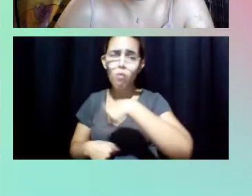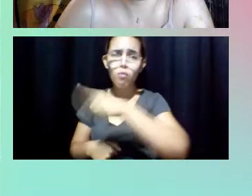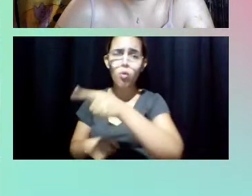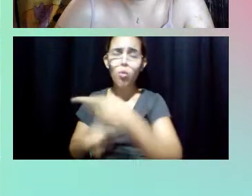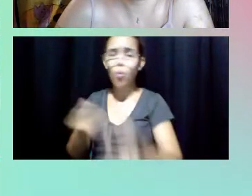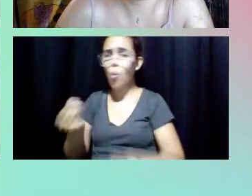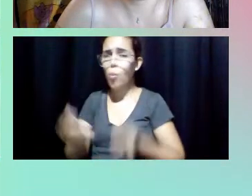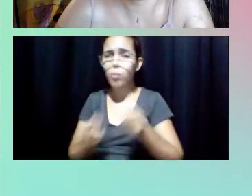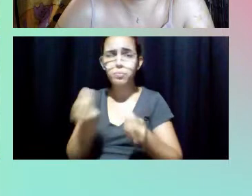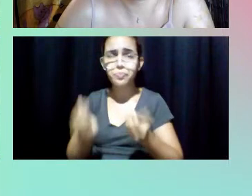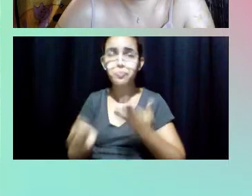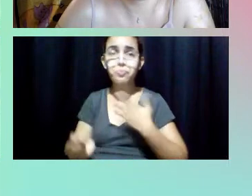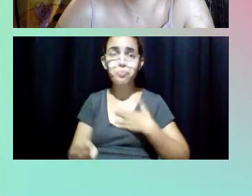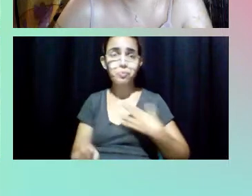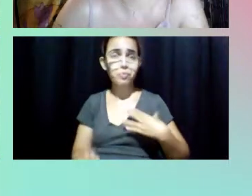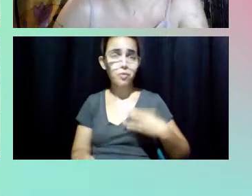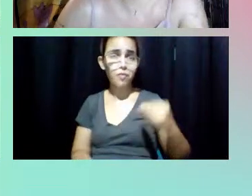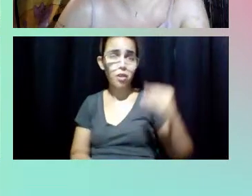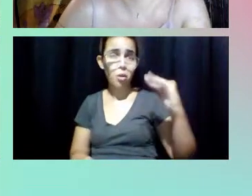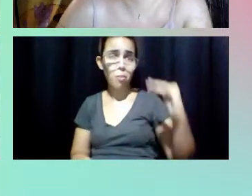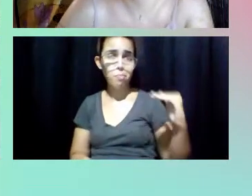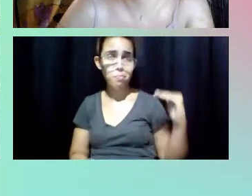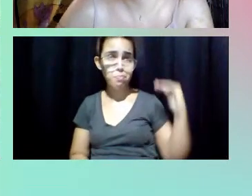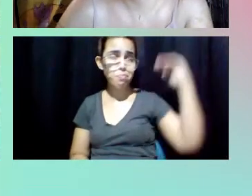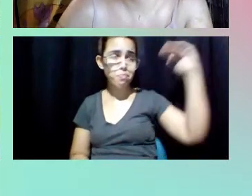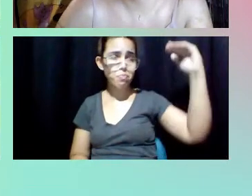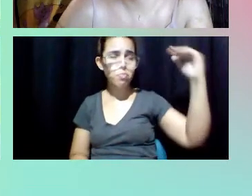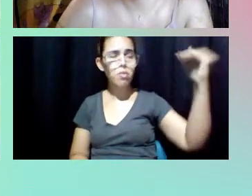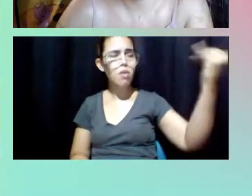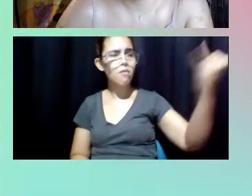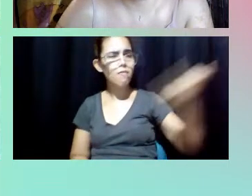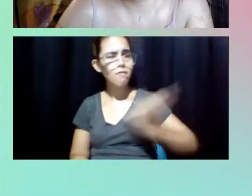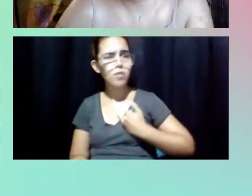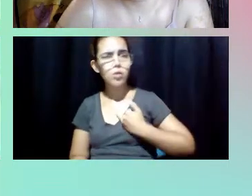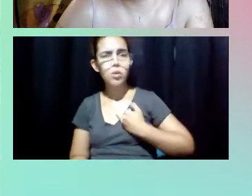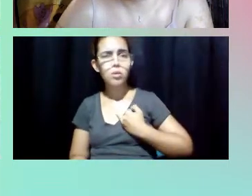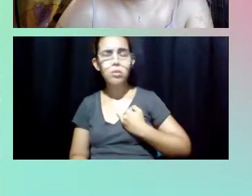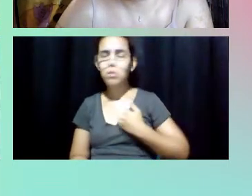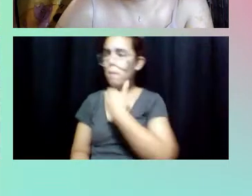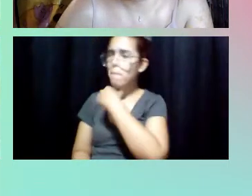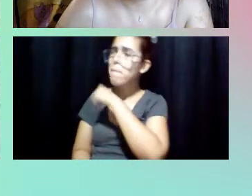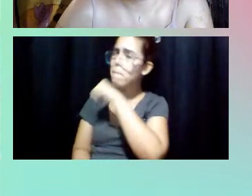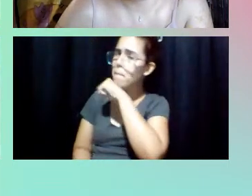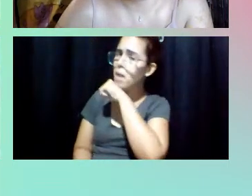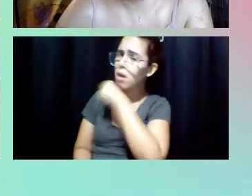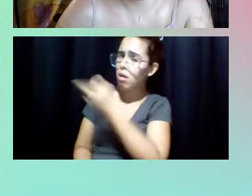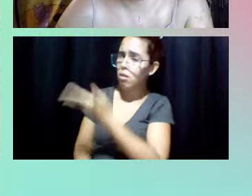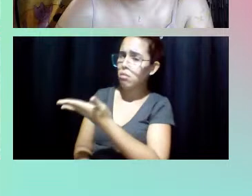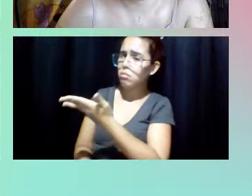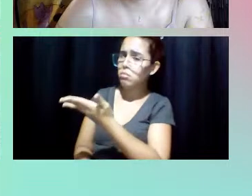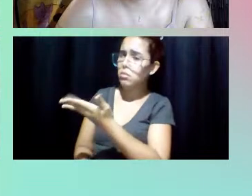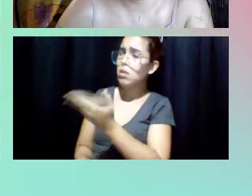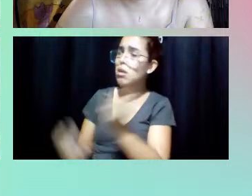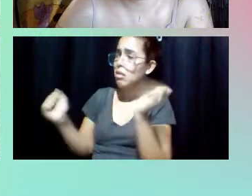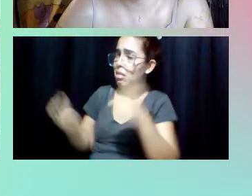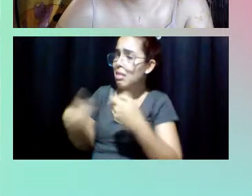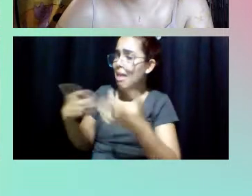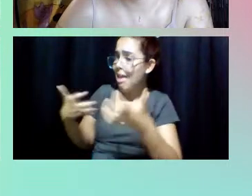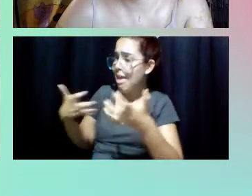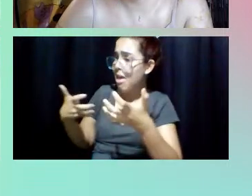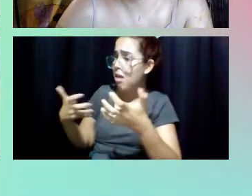velho falou assim: mãe, a senhora vive falando que quer fazer essa escola, agora que tem chance, a senhora não vai? Tem